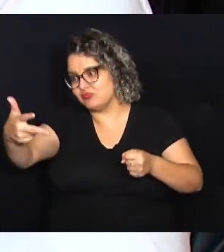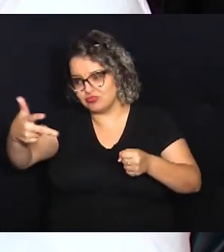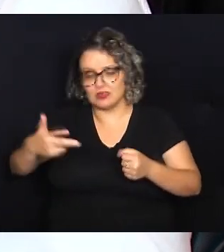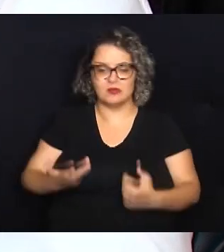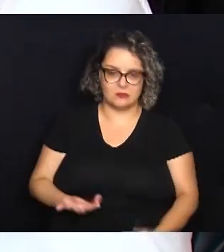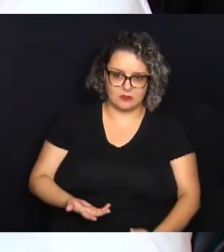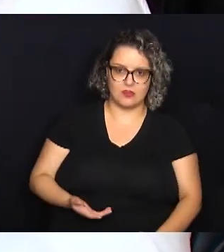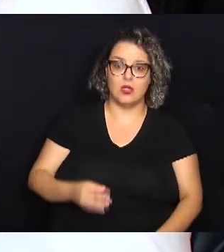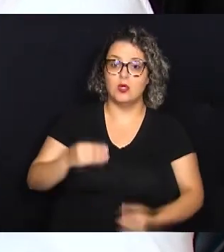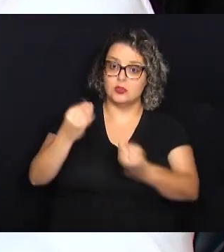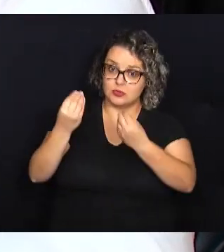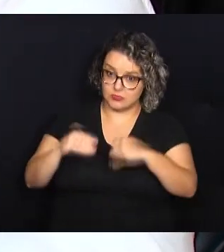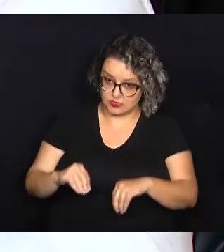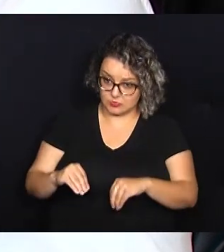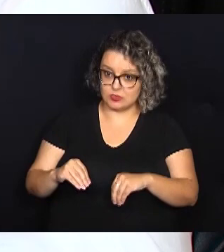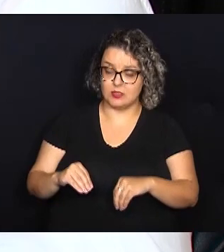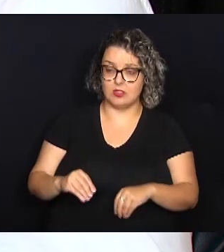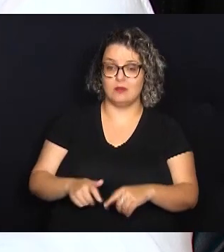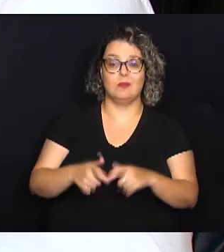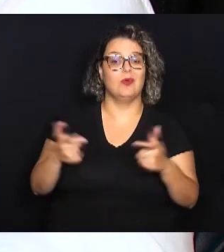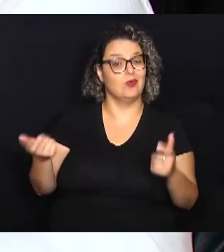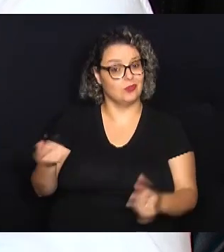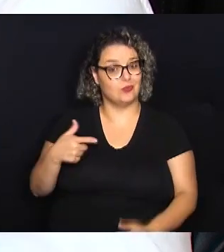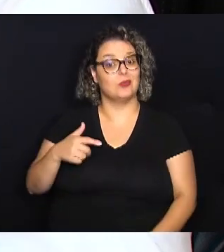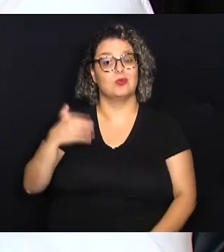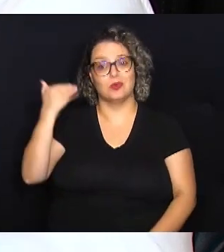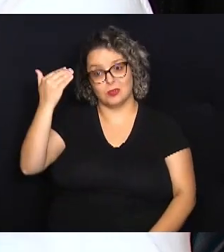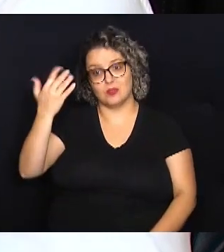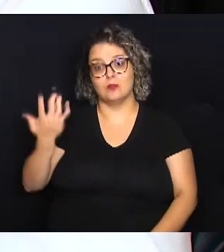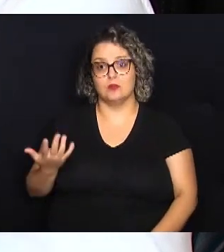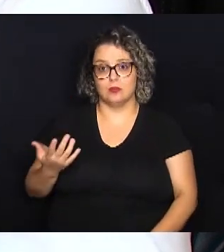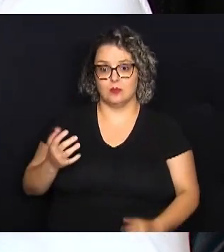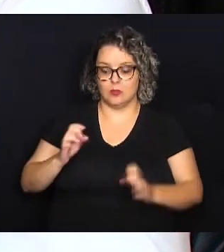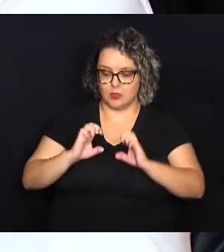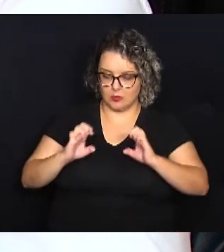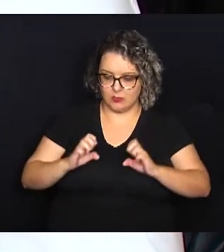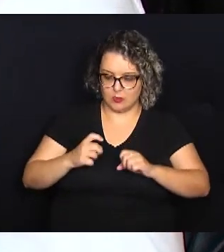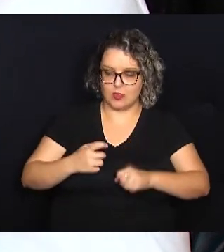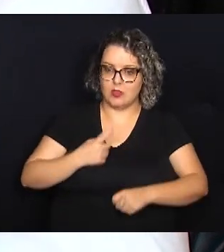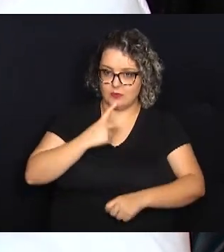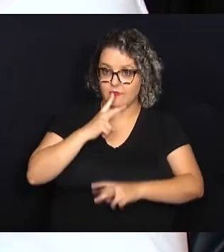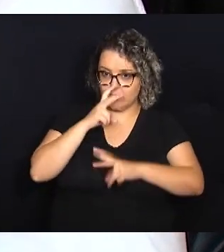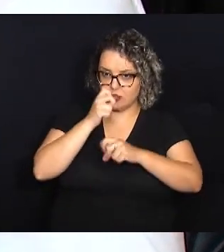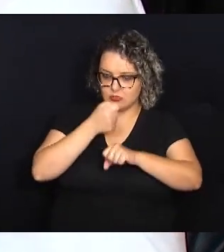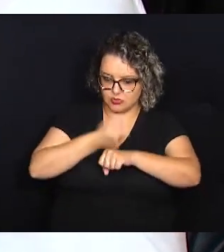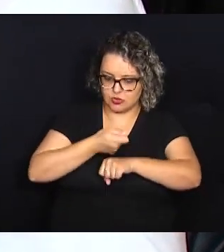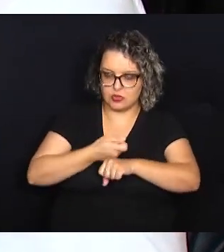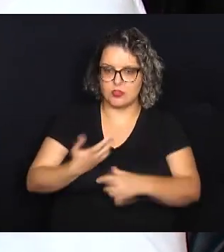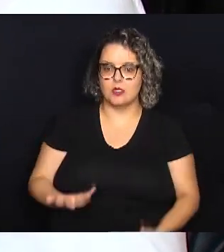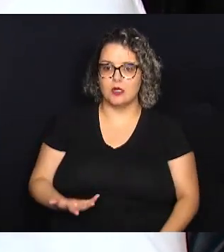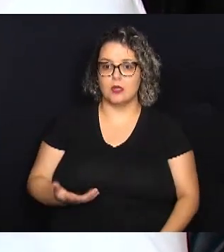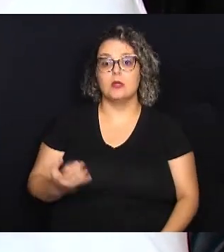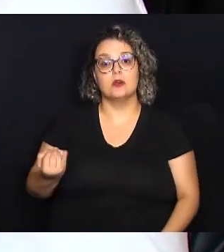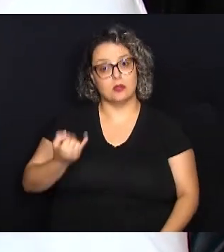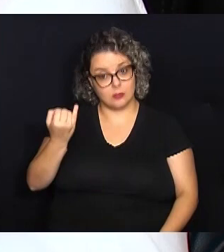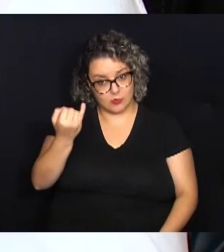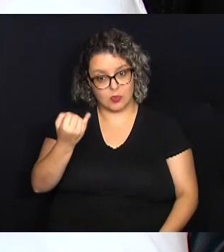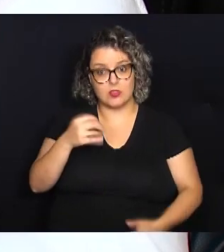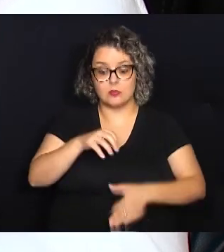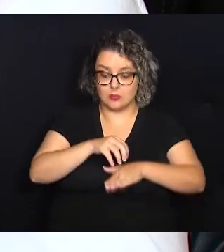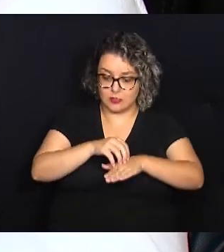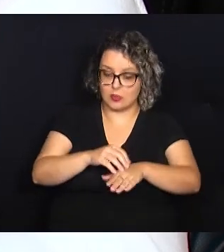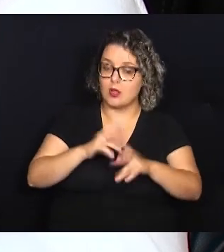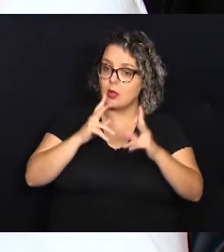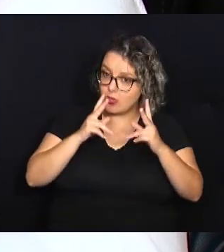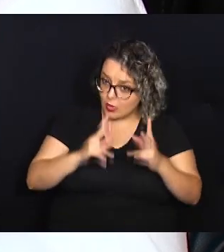veículo e os danos e que ocorrem com eles são maiores do que com um adulto né o adulto tem uma estrutura um pouco mais reforçada então é